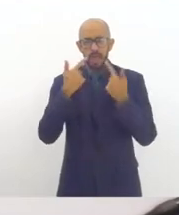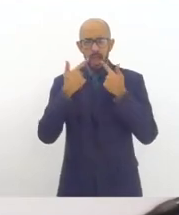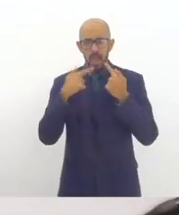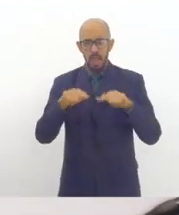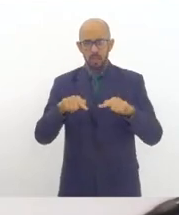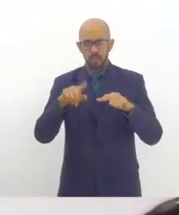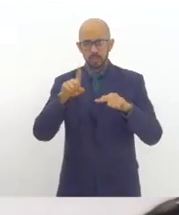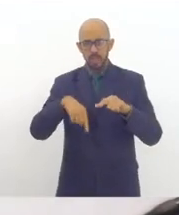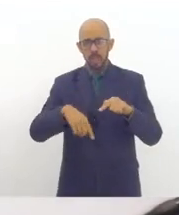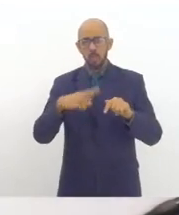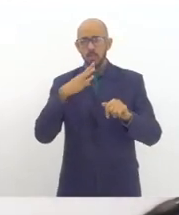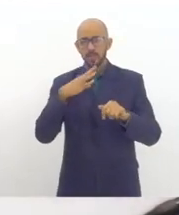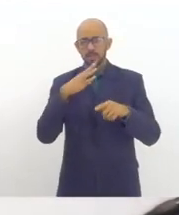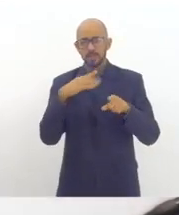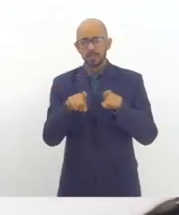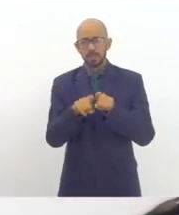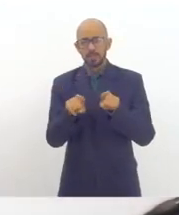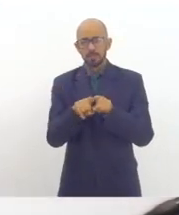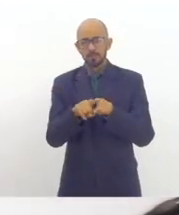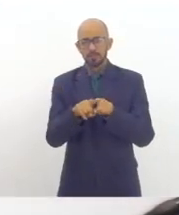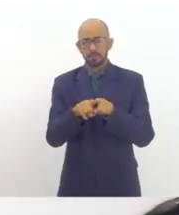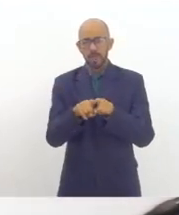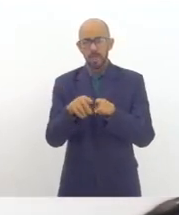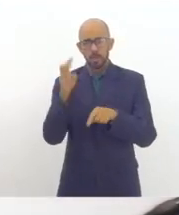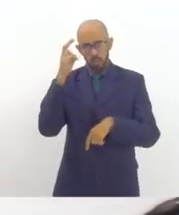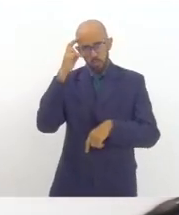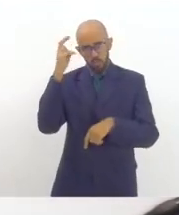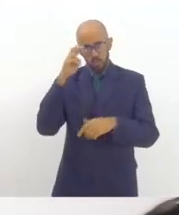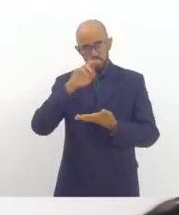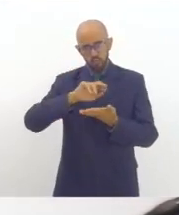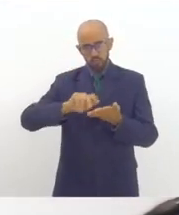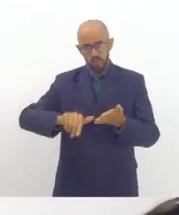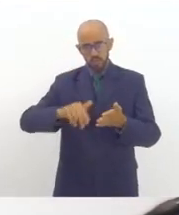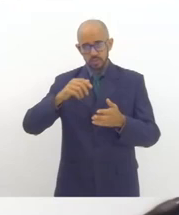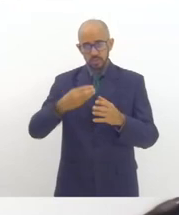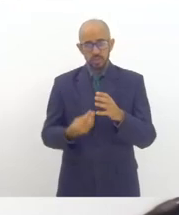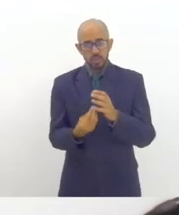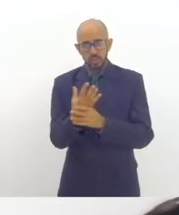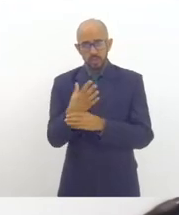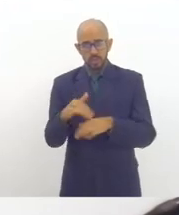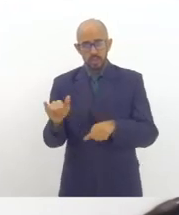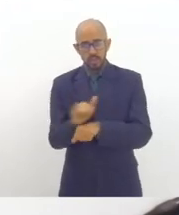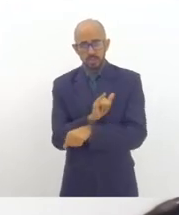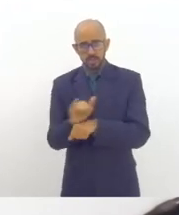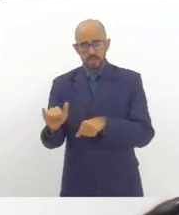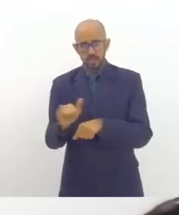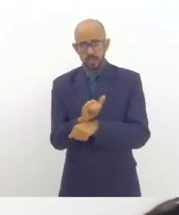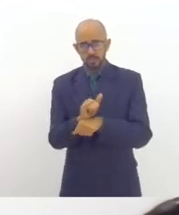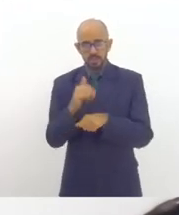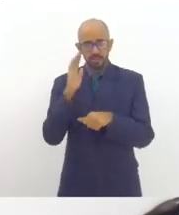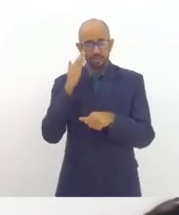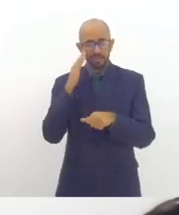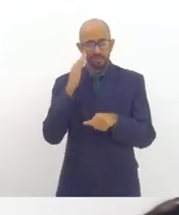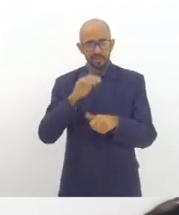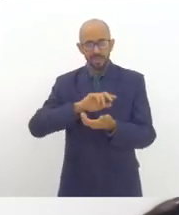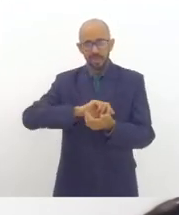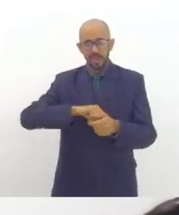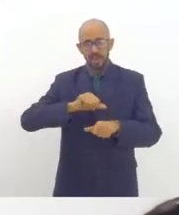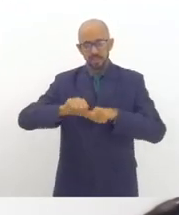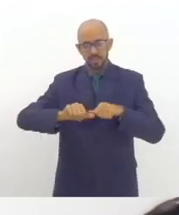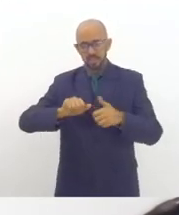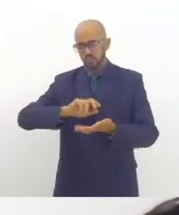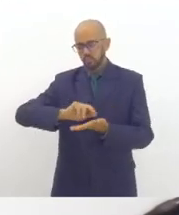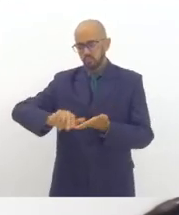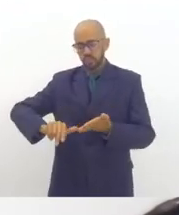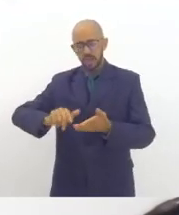culturas e é também criar canais para uma compreensão mais ampla da diversidade que formamos nos